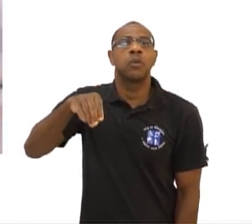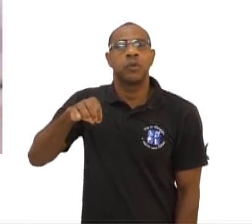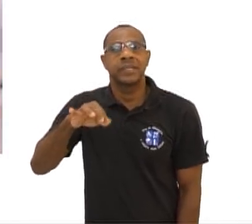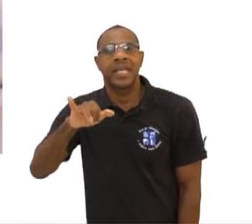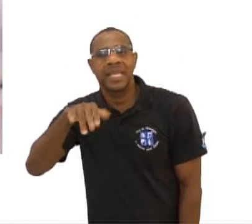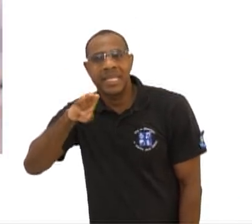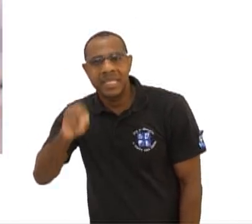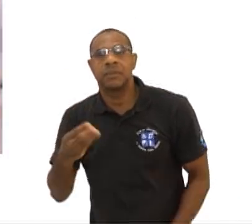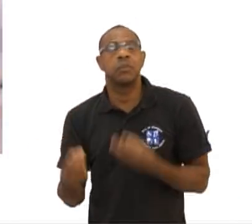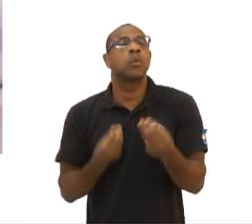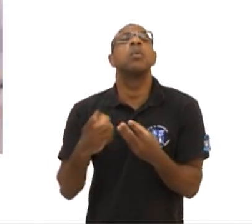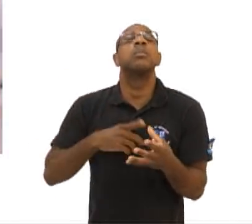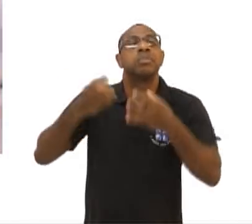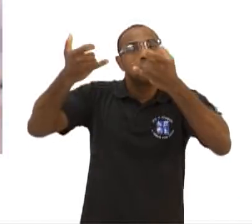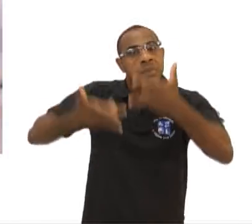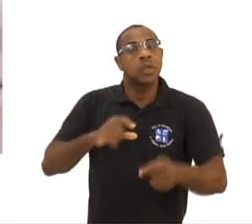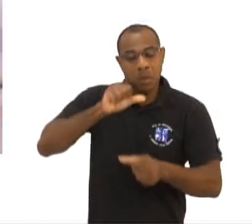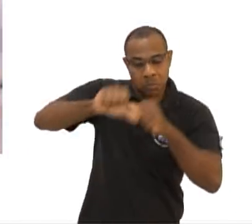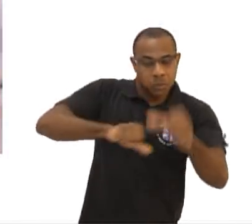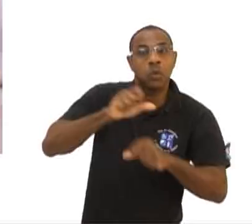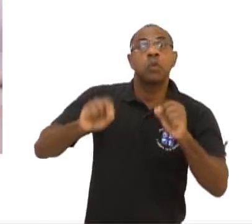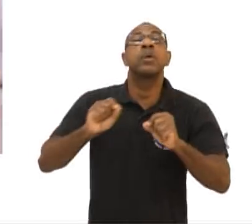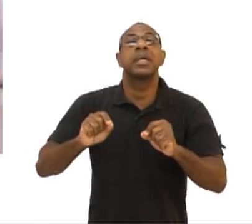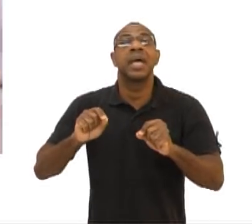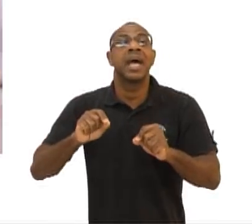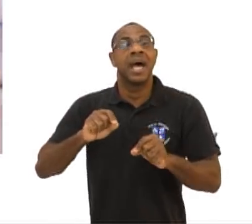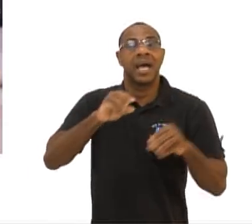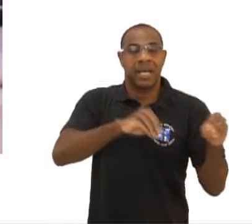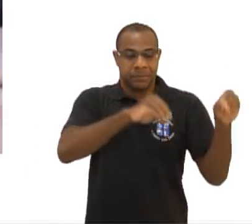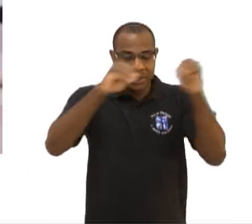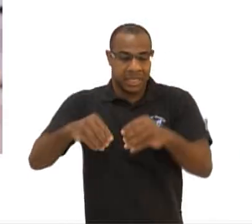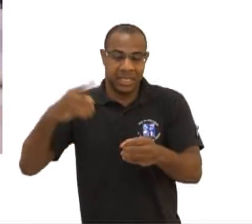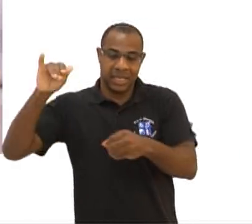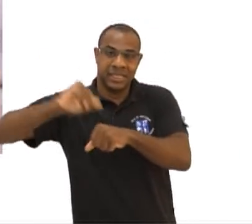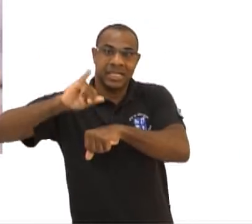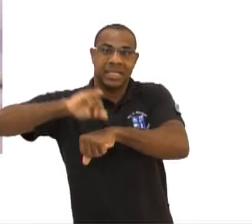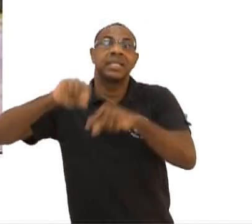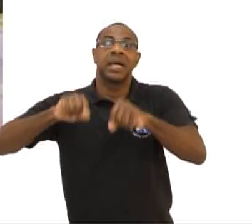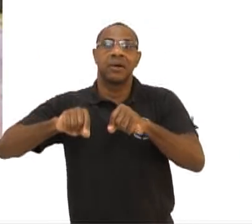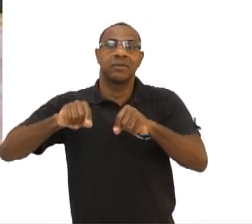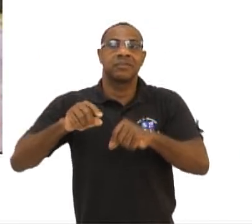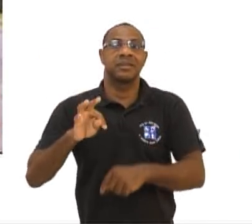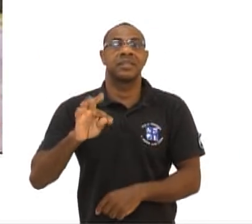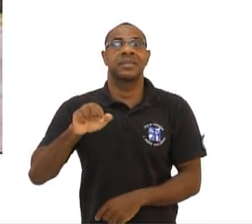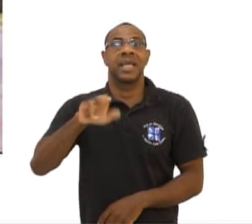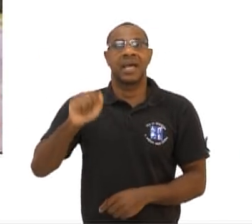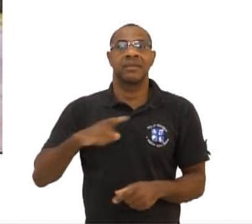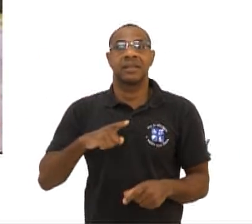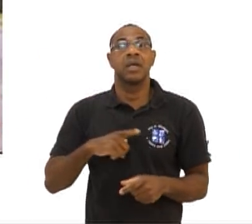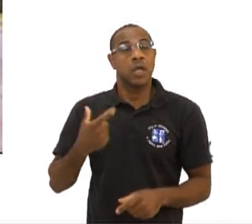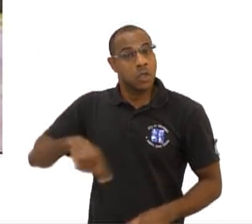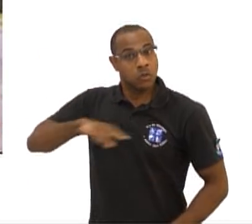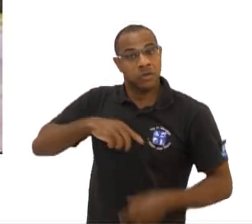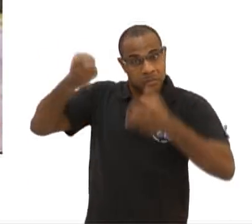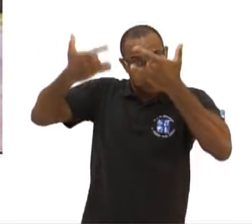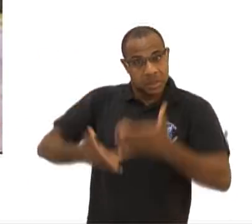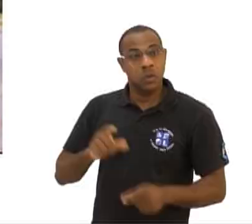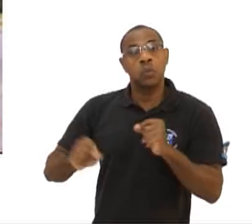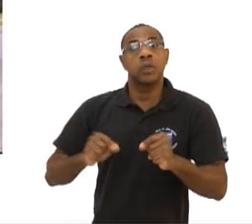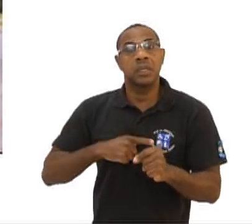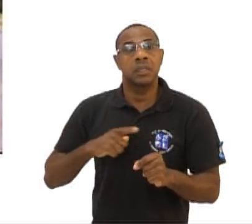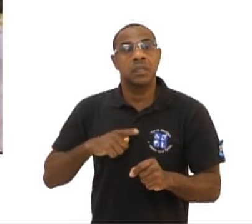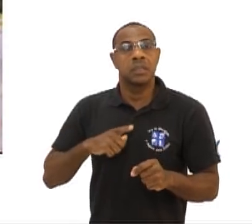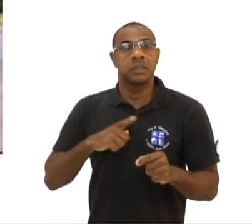culto a Atom. Ele também mudou a capital para a cidade de Tebas. Então, quando nós estamos aqui, em todo